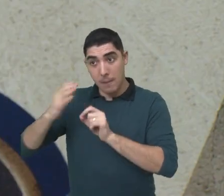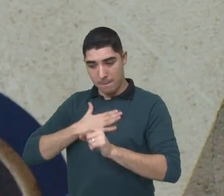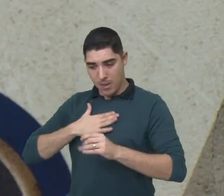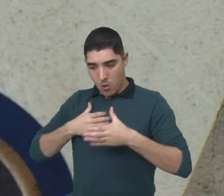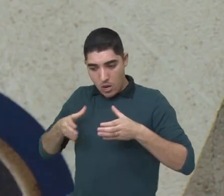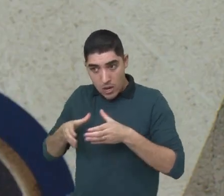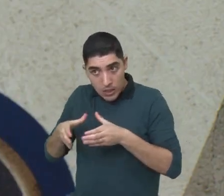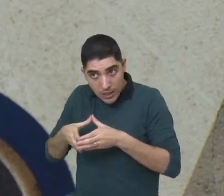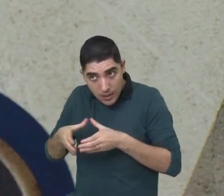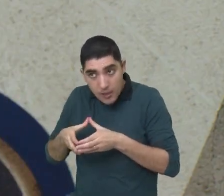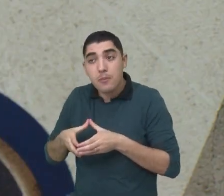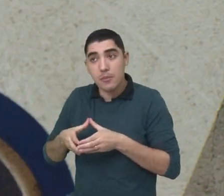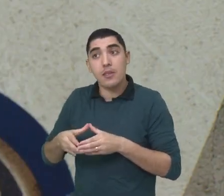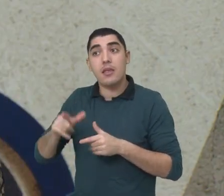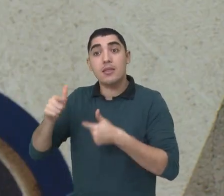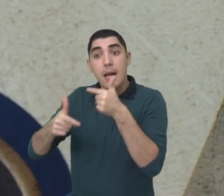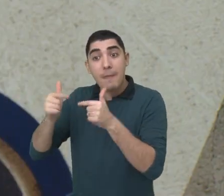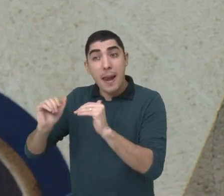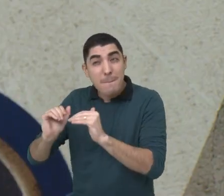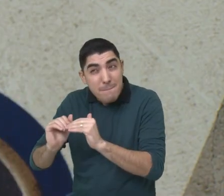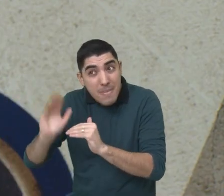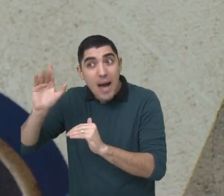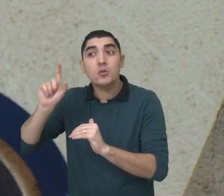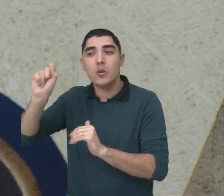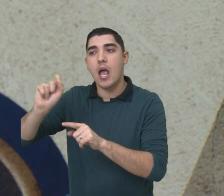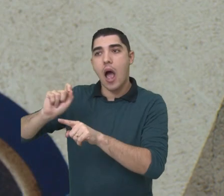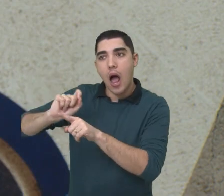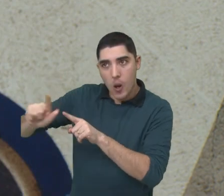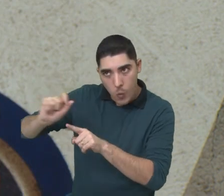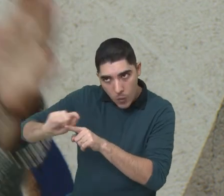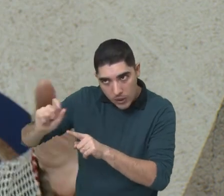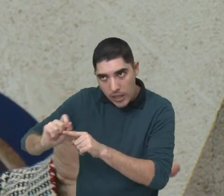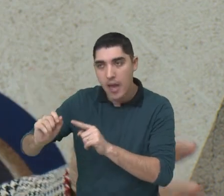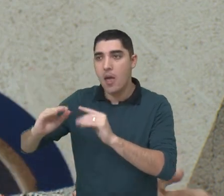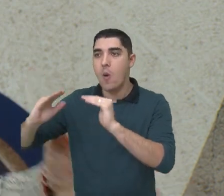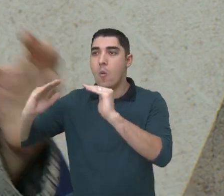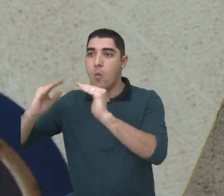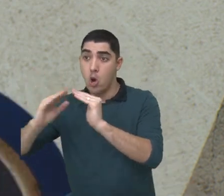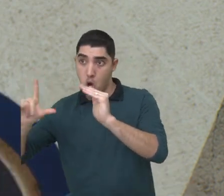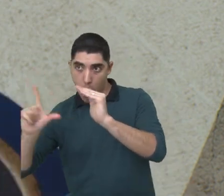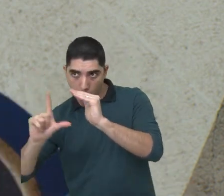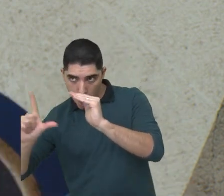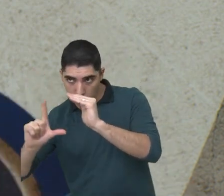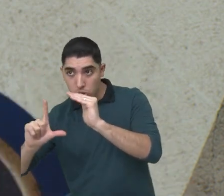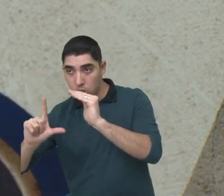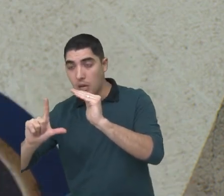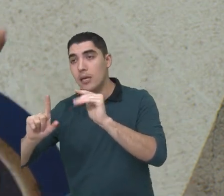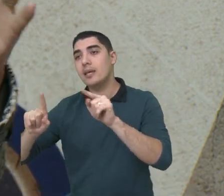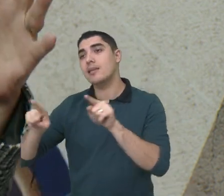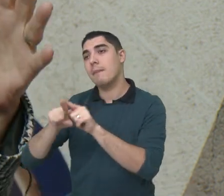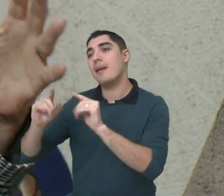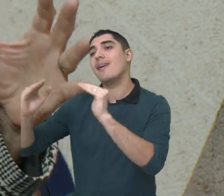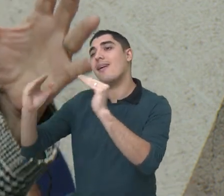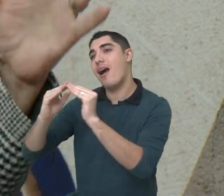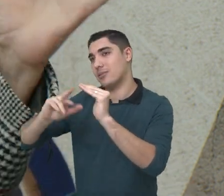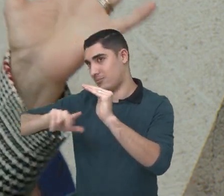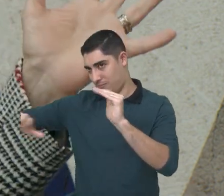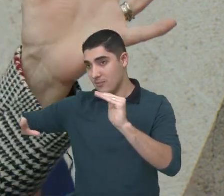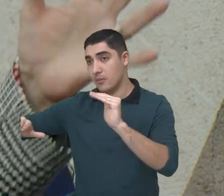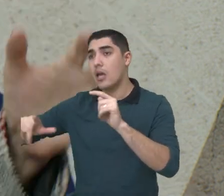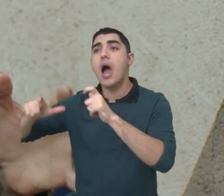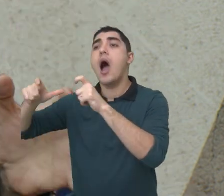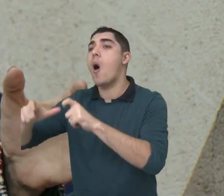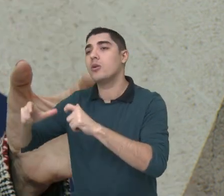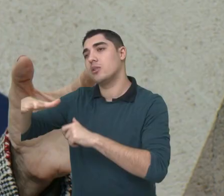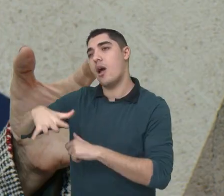minha equipe, ela trabalha com locação comercial e residencial. Aonde? Na